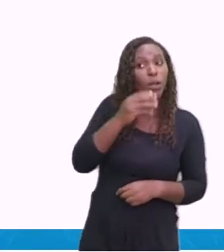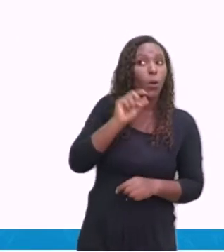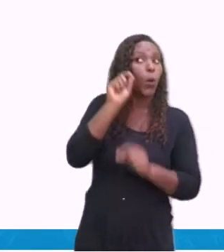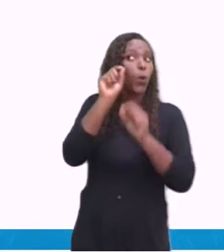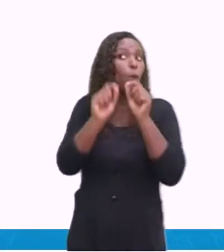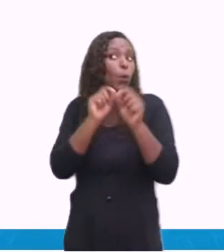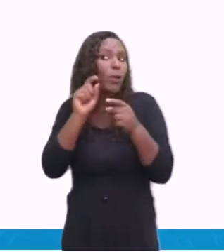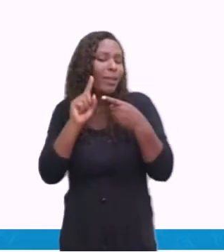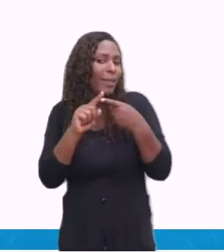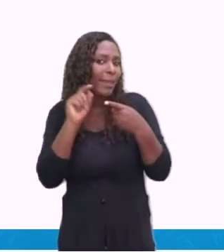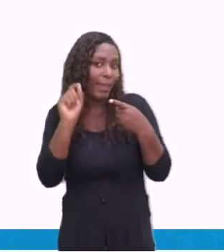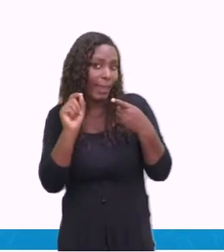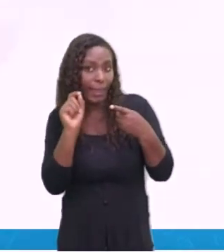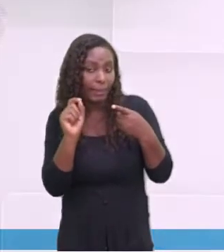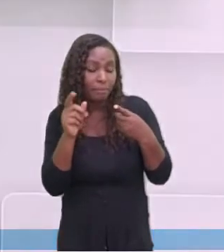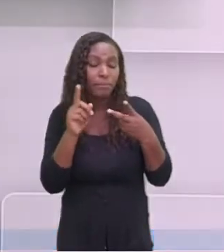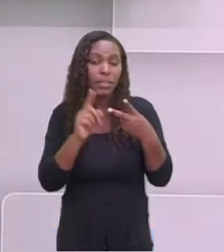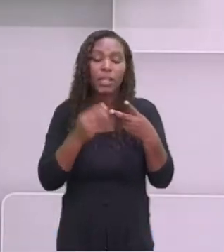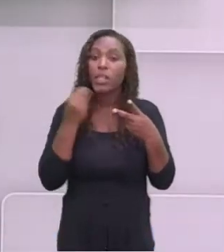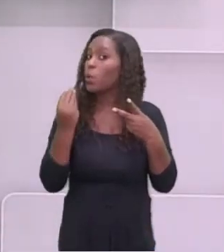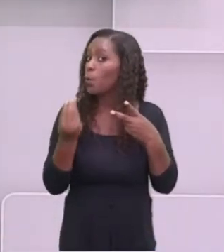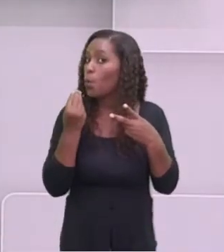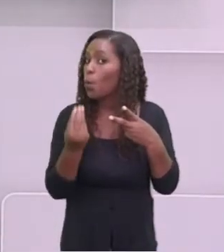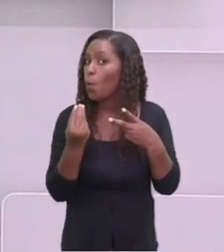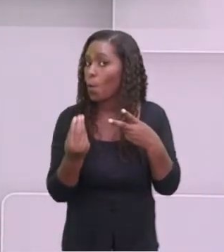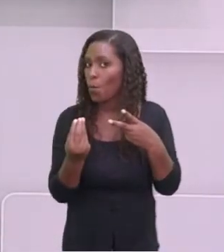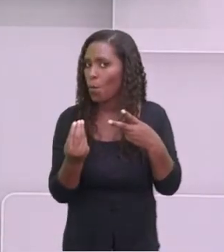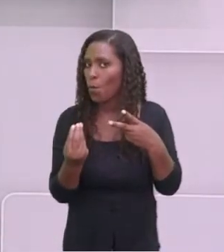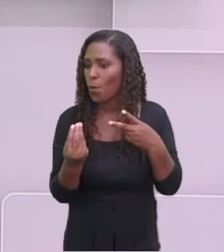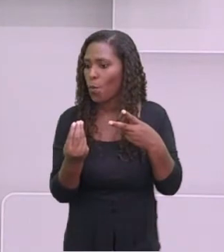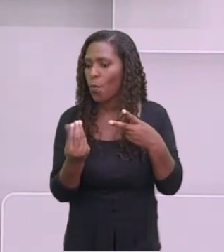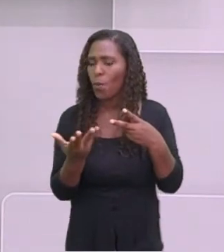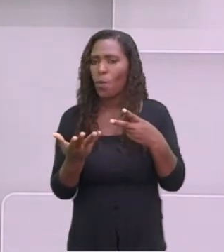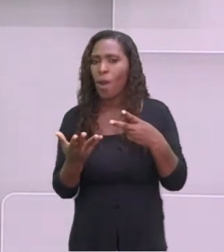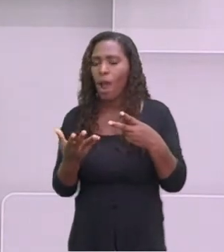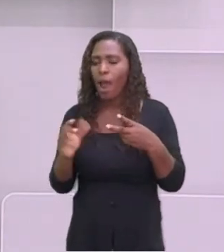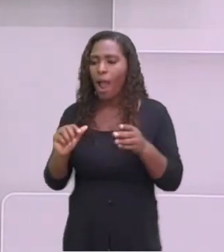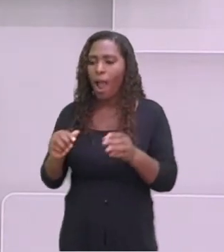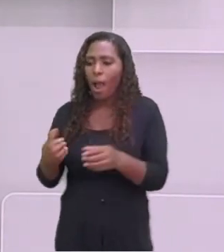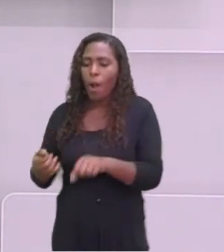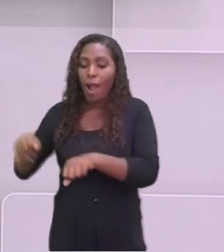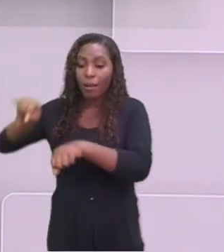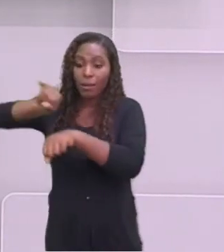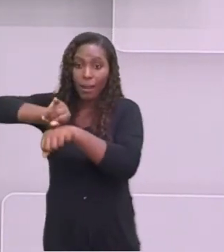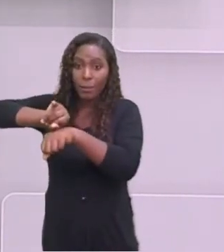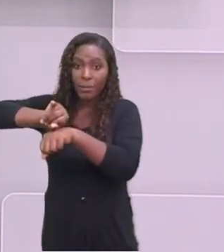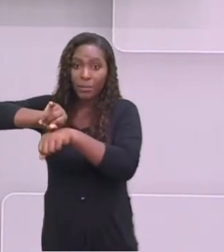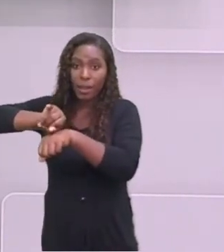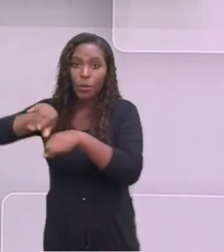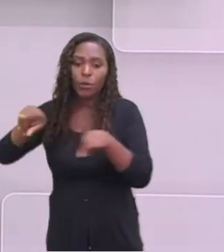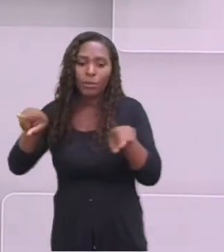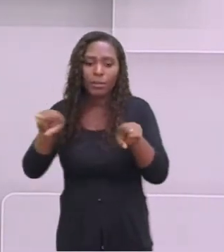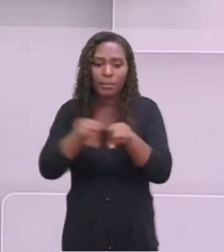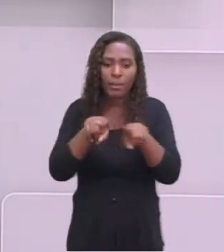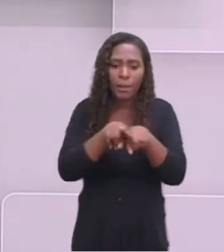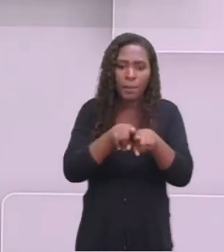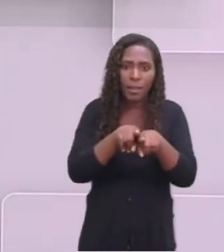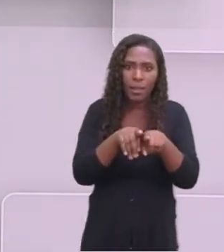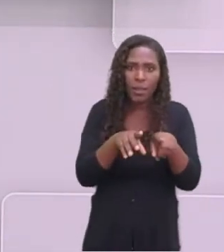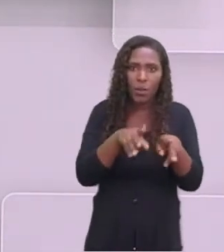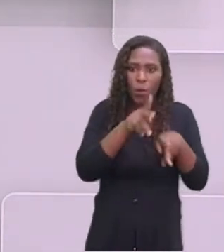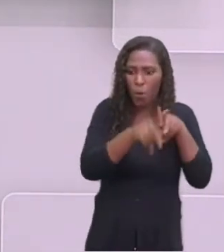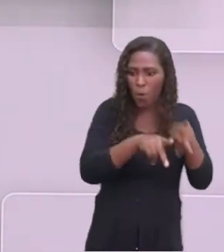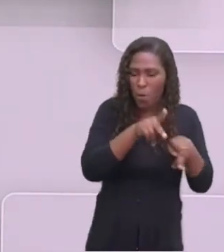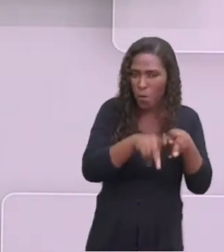colônia e a metrópole iam trabalhar. De que forma e o que eles fizeram.